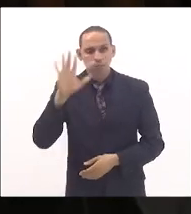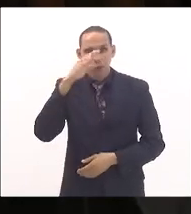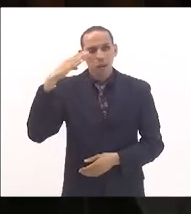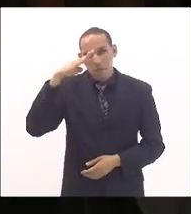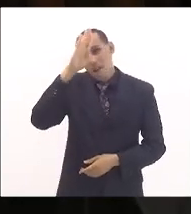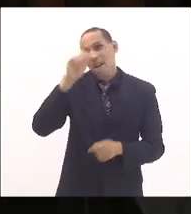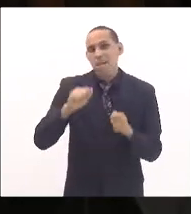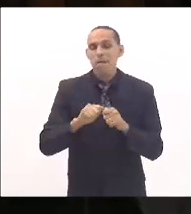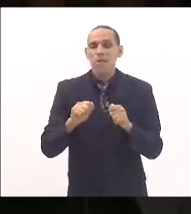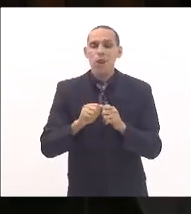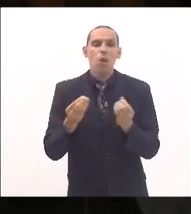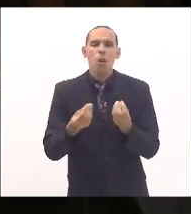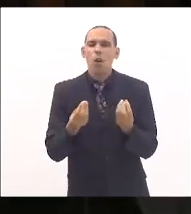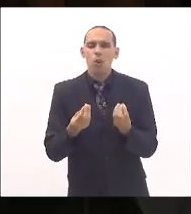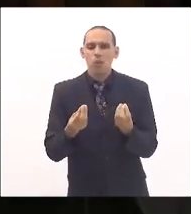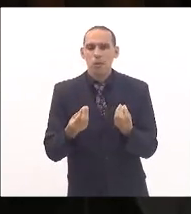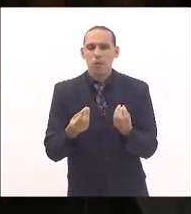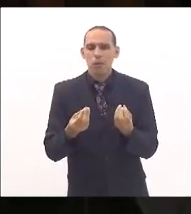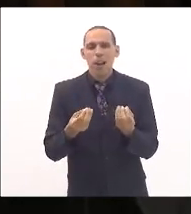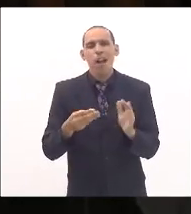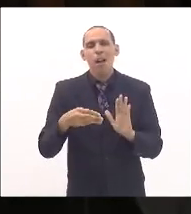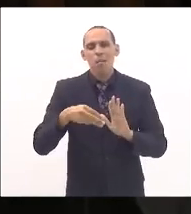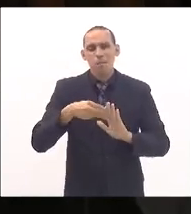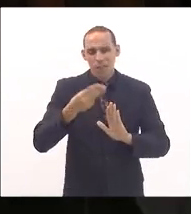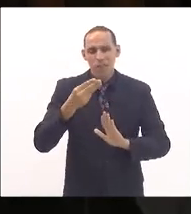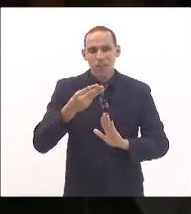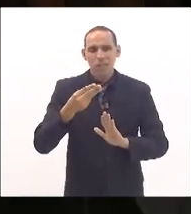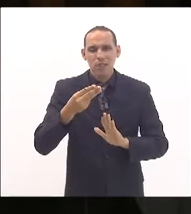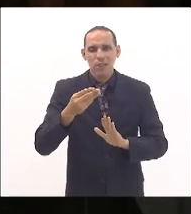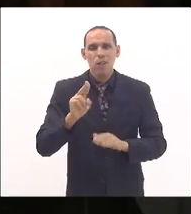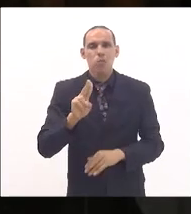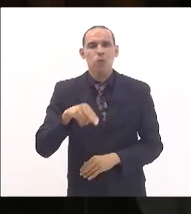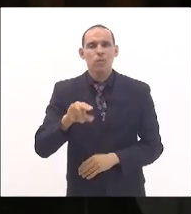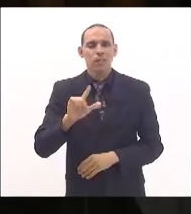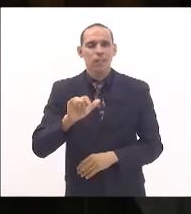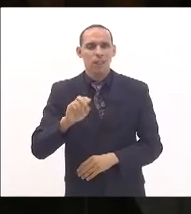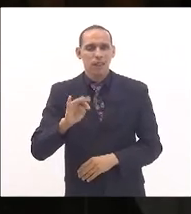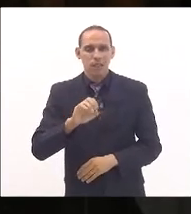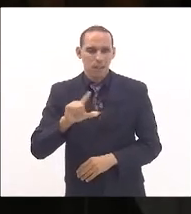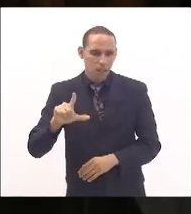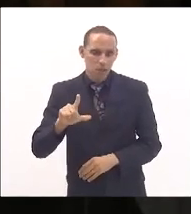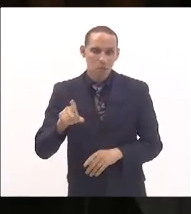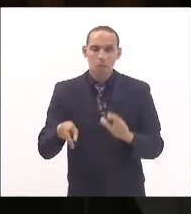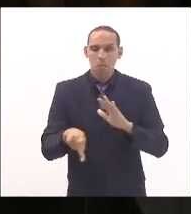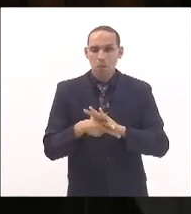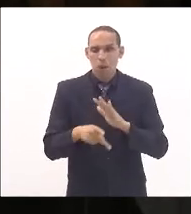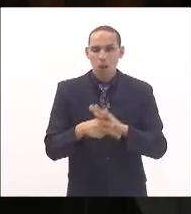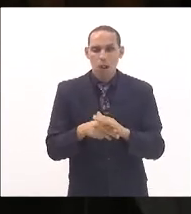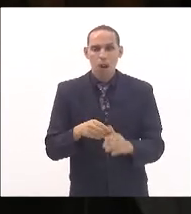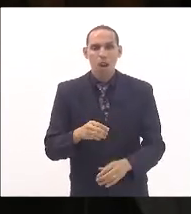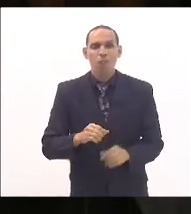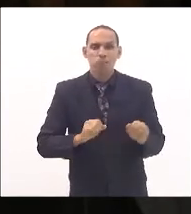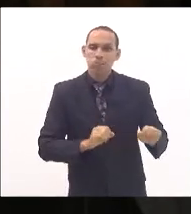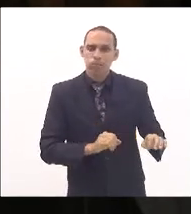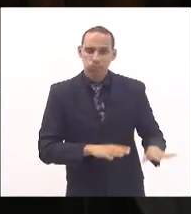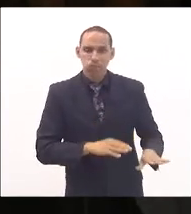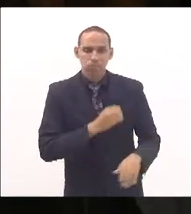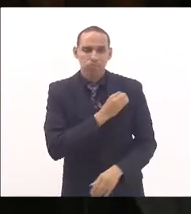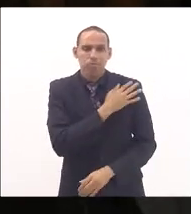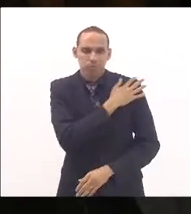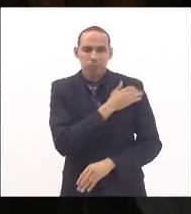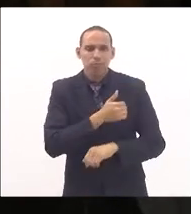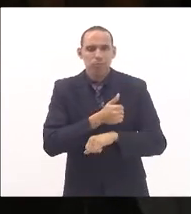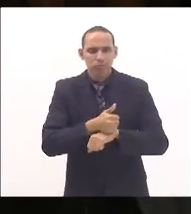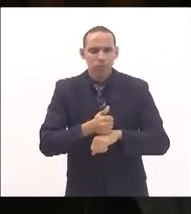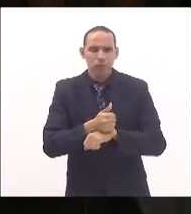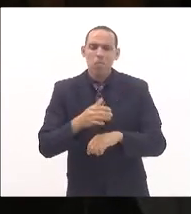através de uma medida, se eu não me engano, unilateral, né, para os militares que ocupam cargos comissionados no governo federal. Discordo,